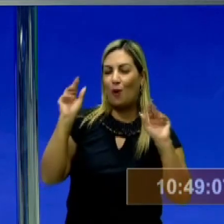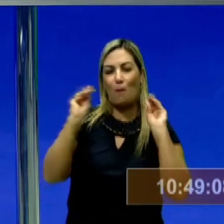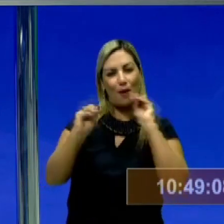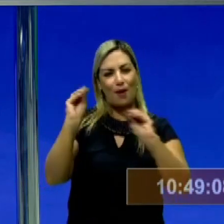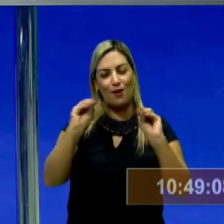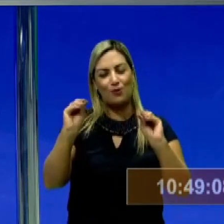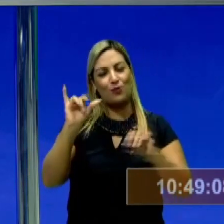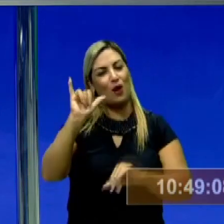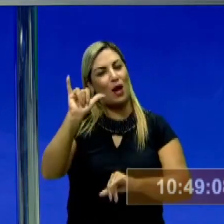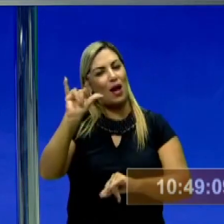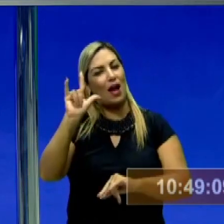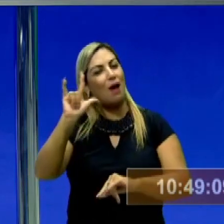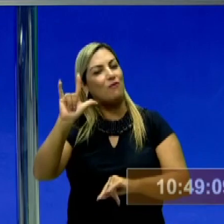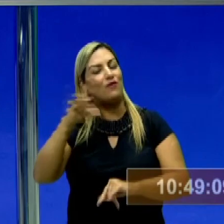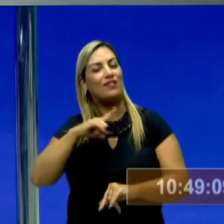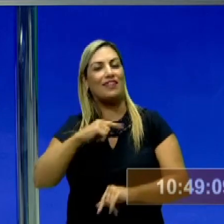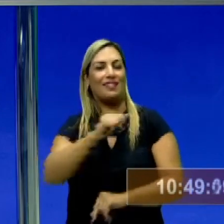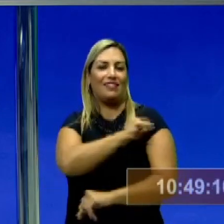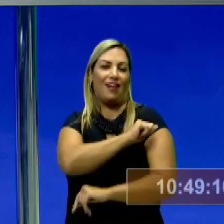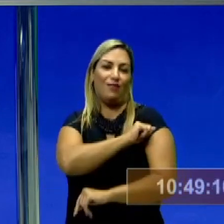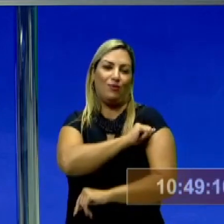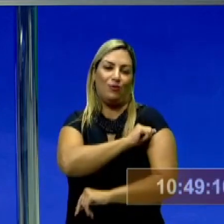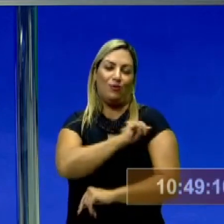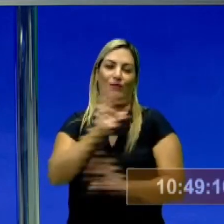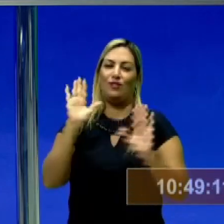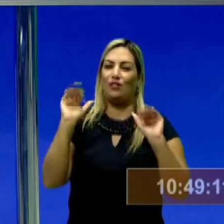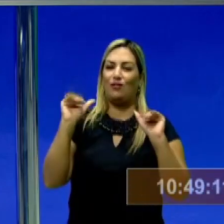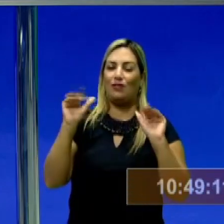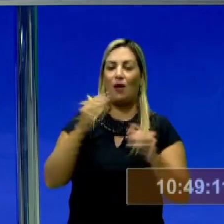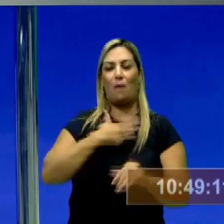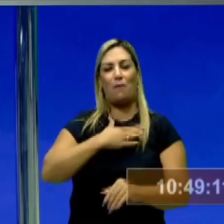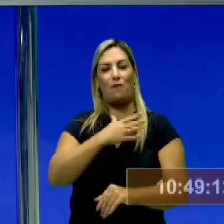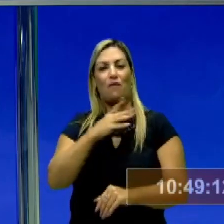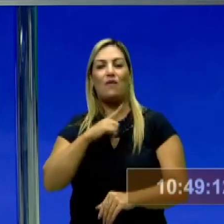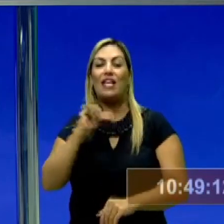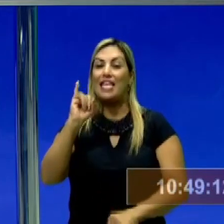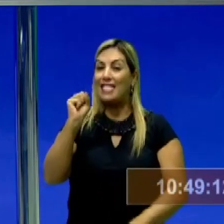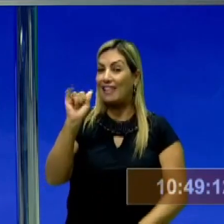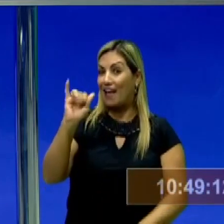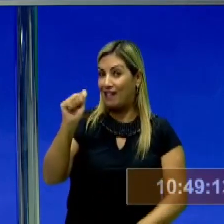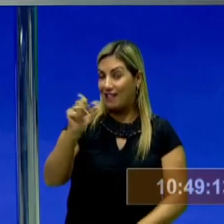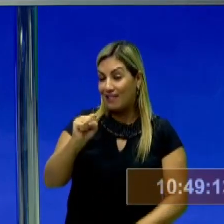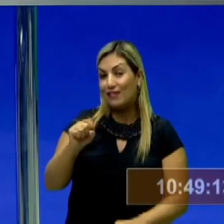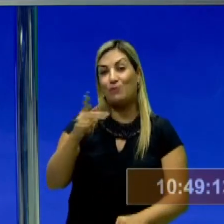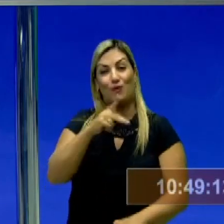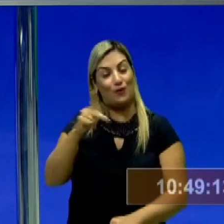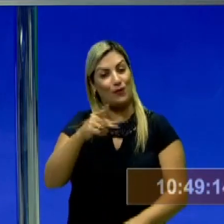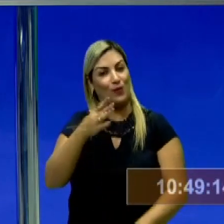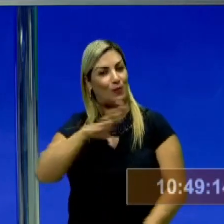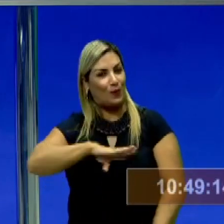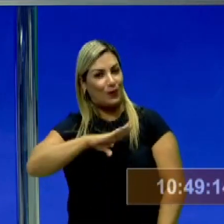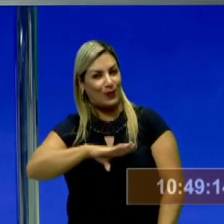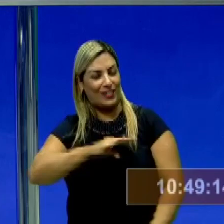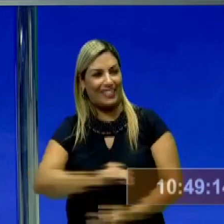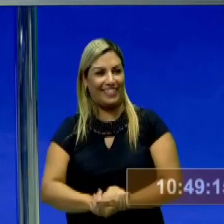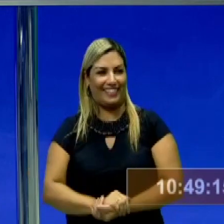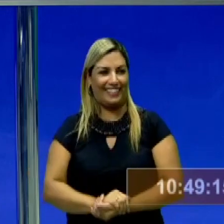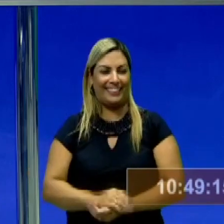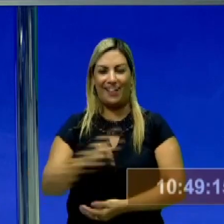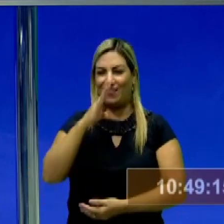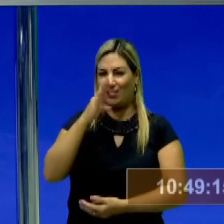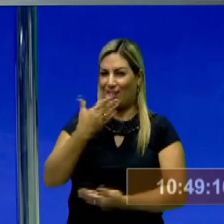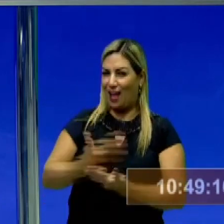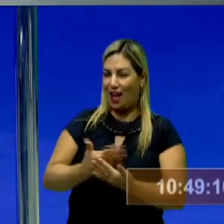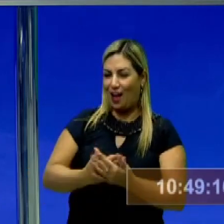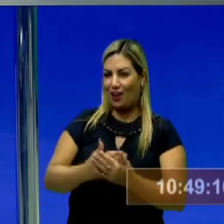all of you. Beijo para os alunos, Cauane, Wilker Filho, para o Isaías, que estava de Covid, mas estava assistindo